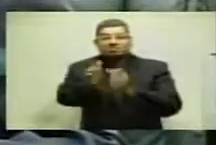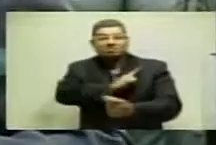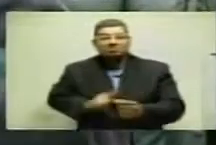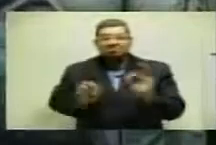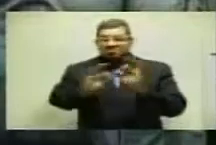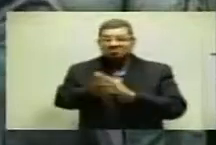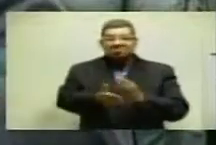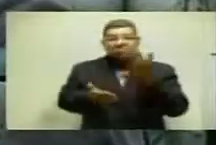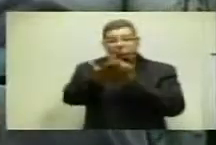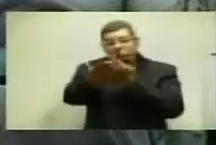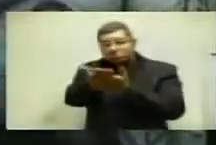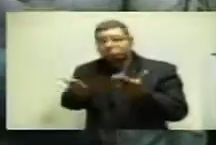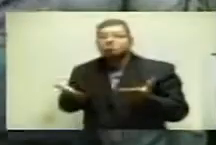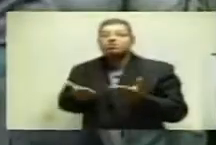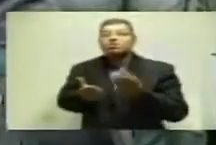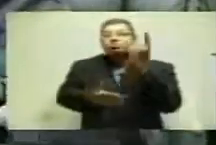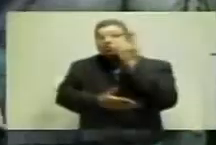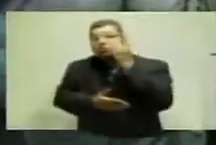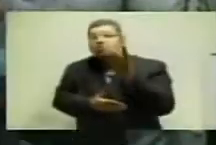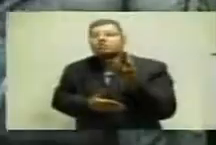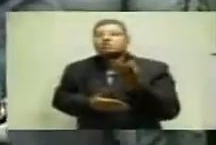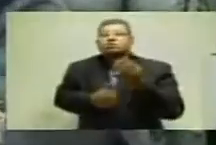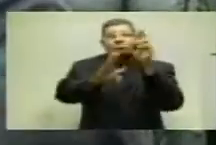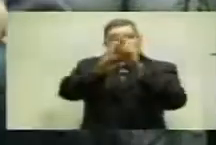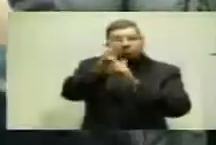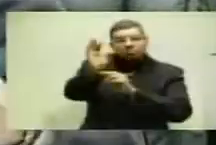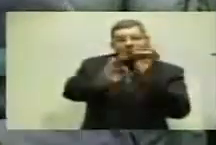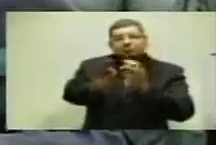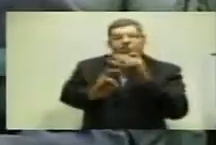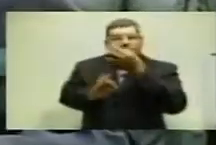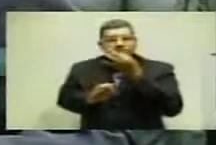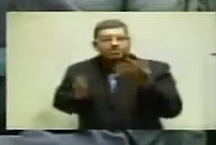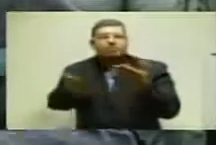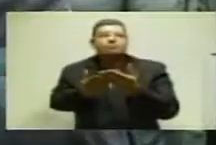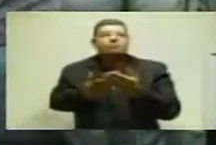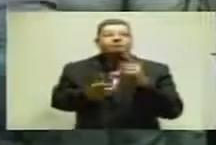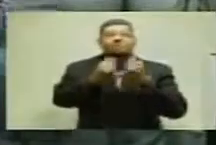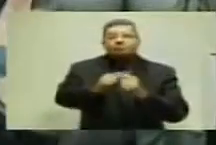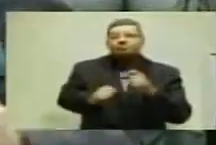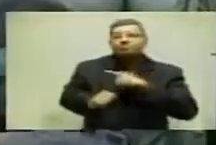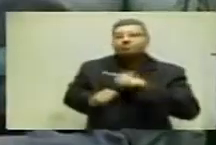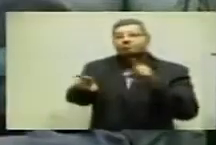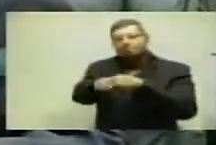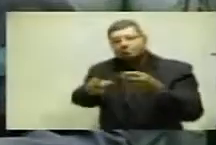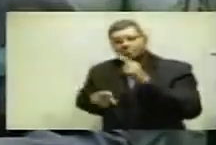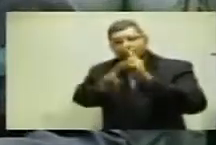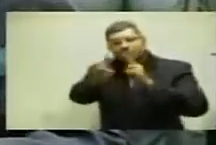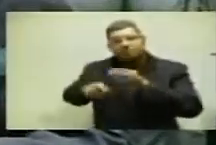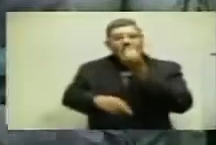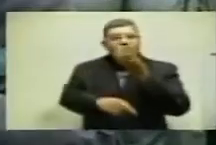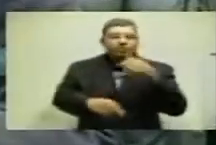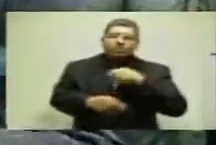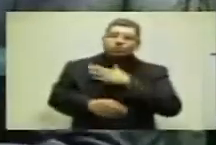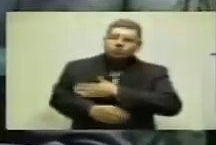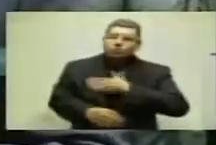governo, os estudos, o dia a dia, os dados, os argumentos, para que a gente possa também dar ressonância aqui.